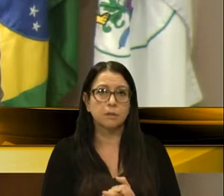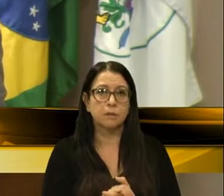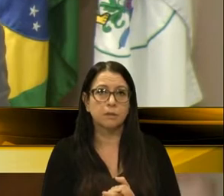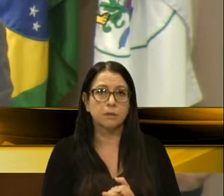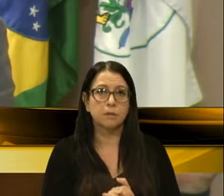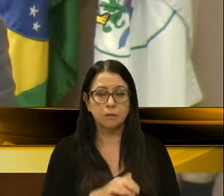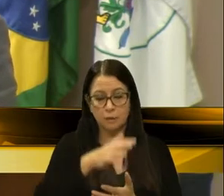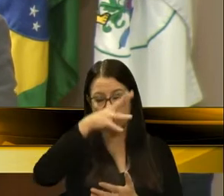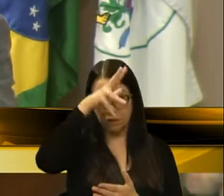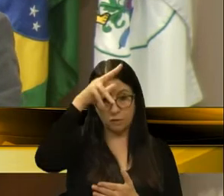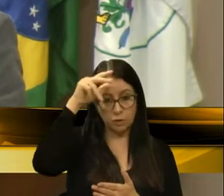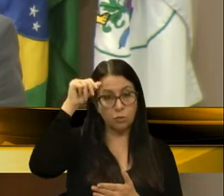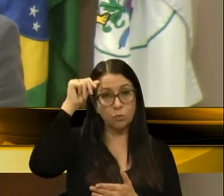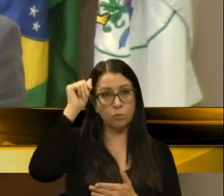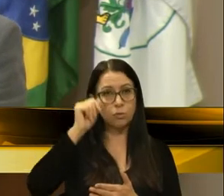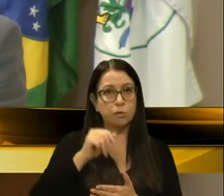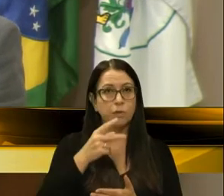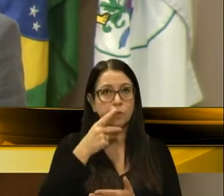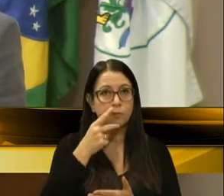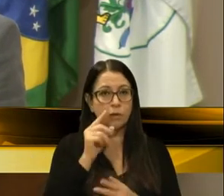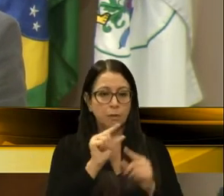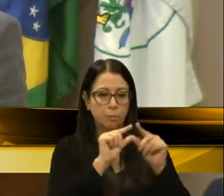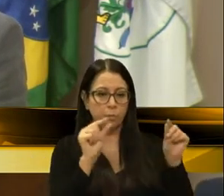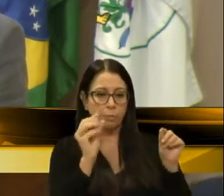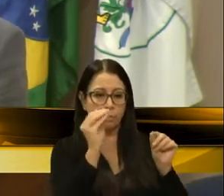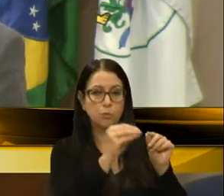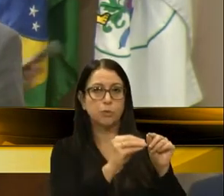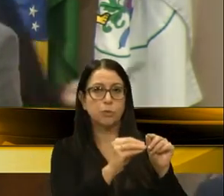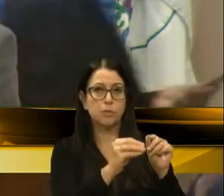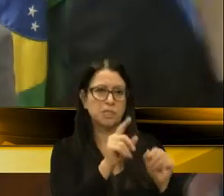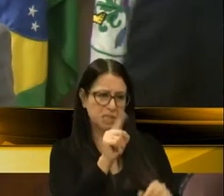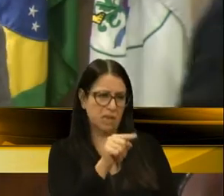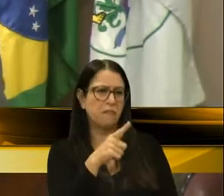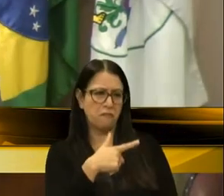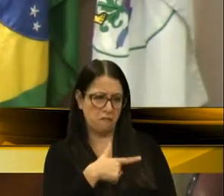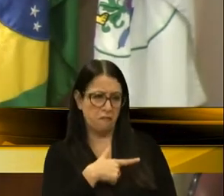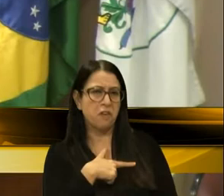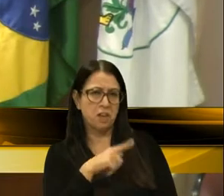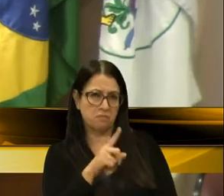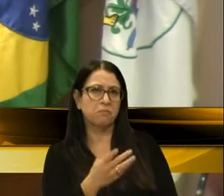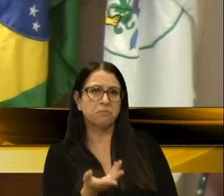da prefeitura, em que foi colocado lá, que feio, hein?